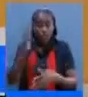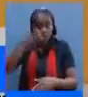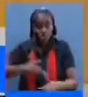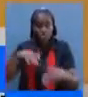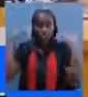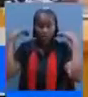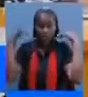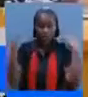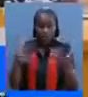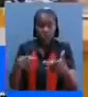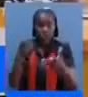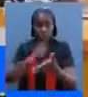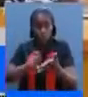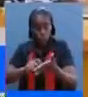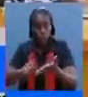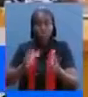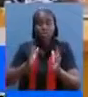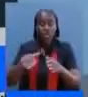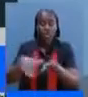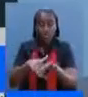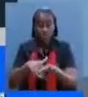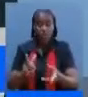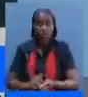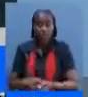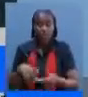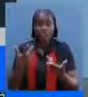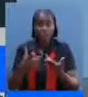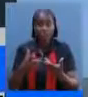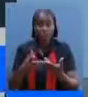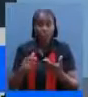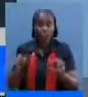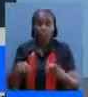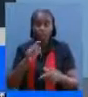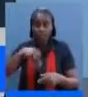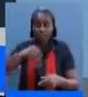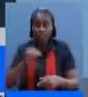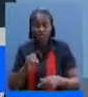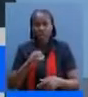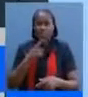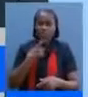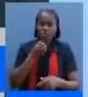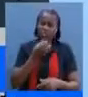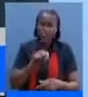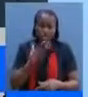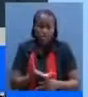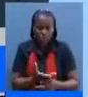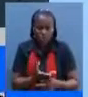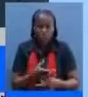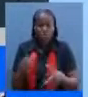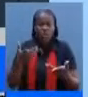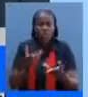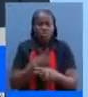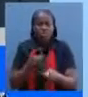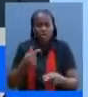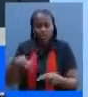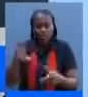direitos à informação, consulta prévia e participação. Em conferência de imprensa, o PAICV explicou as razões que levaram a bancada a apresentar o projeto de